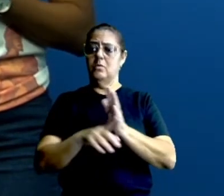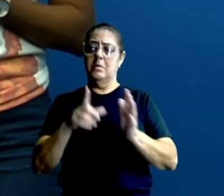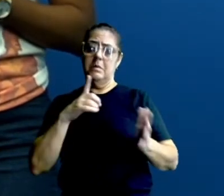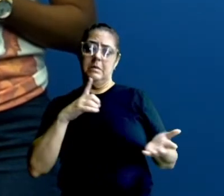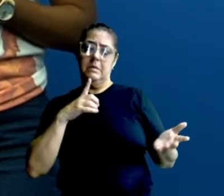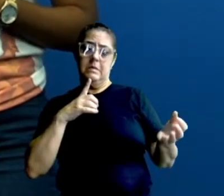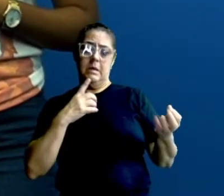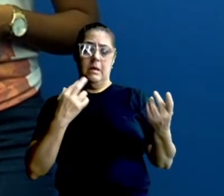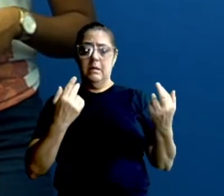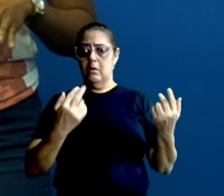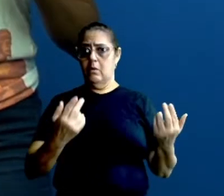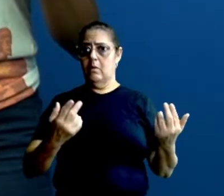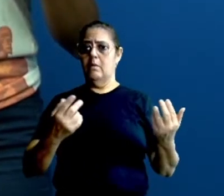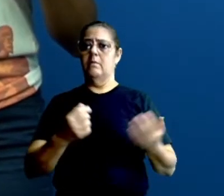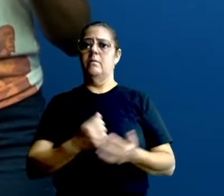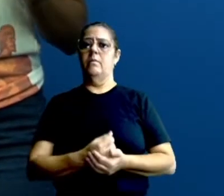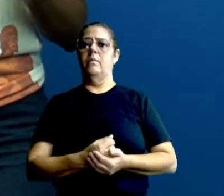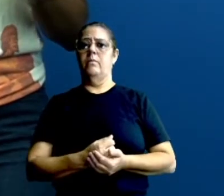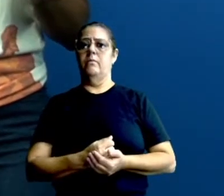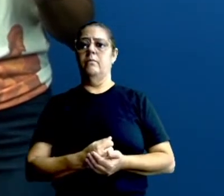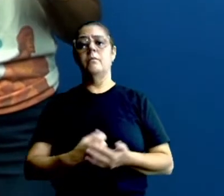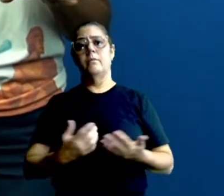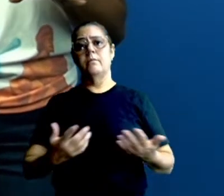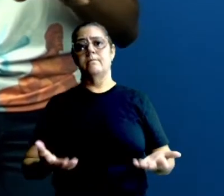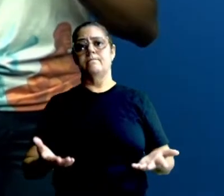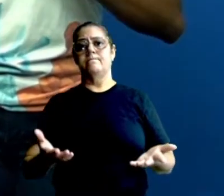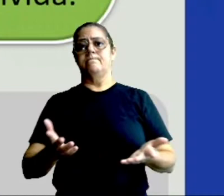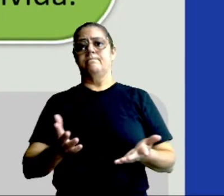esse padrão certo bom